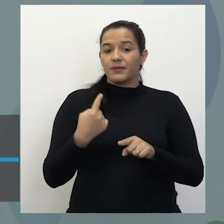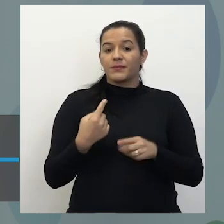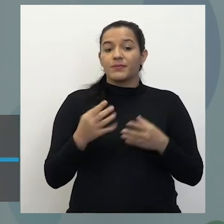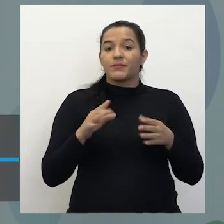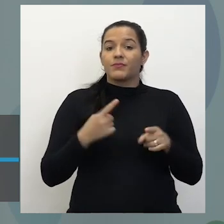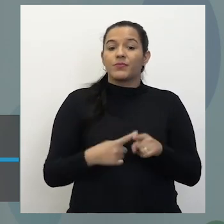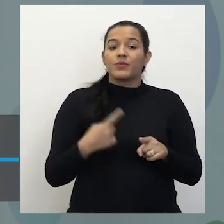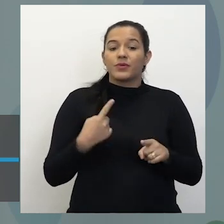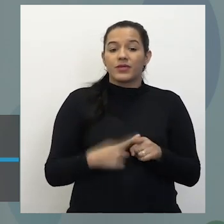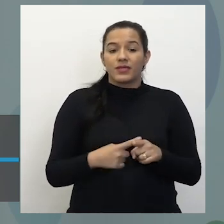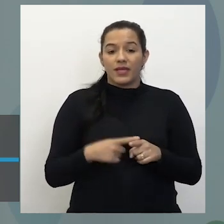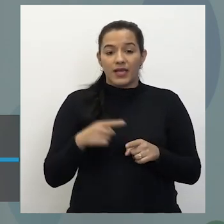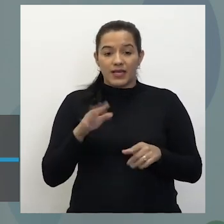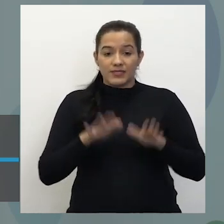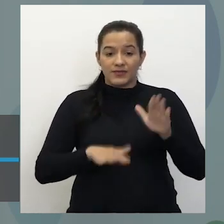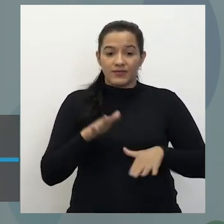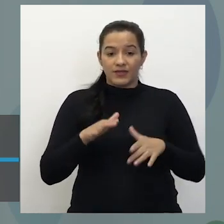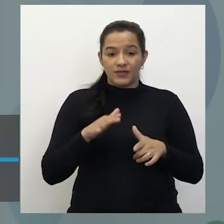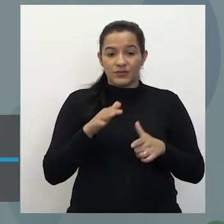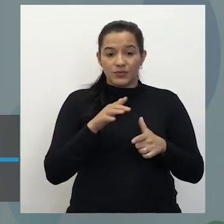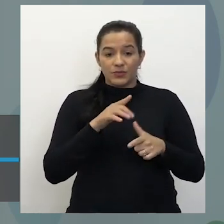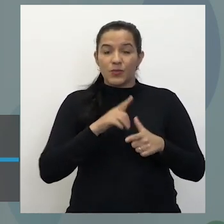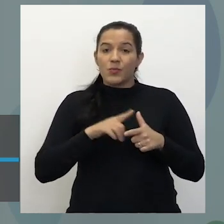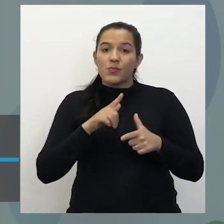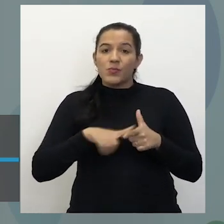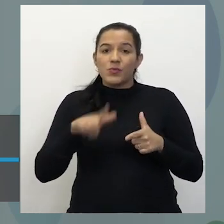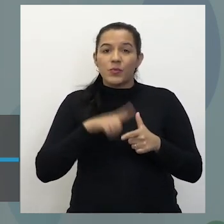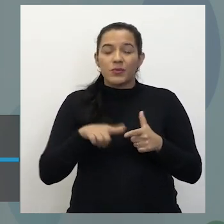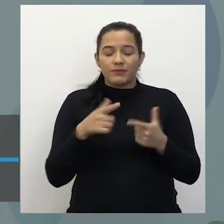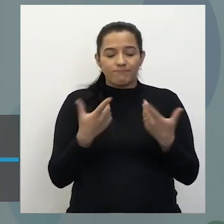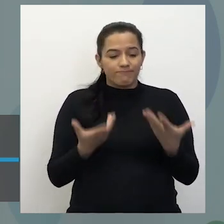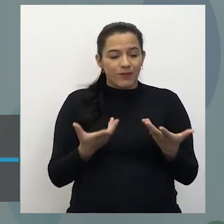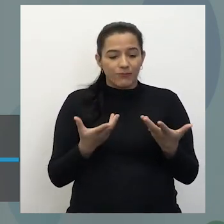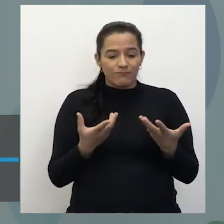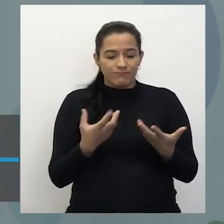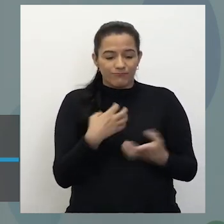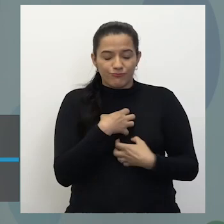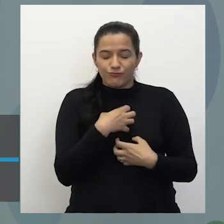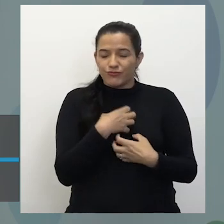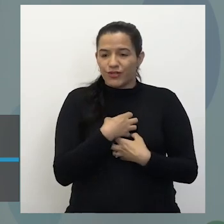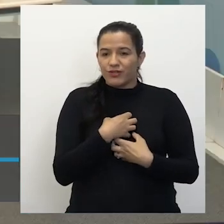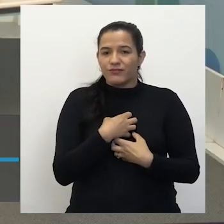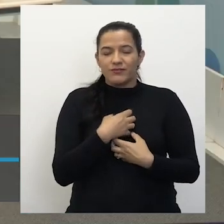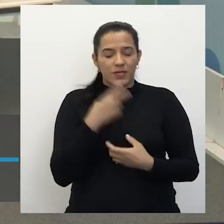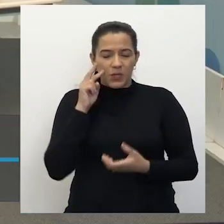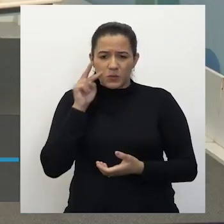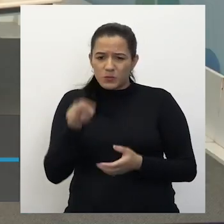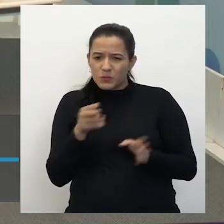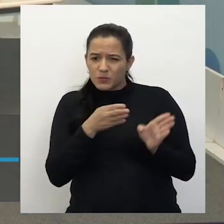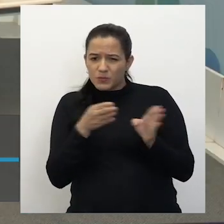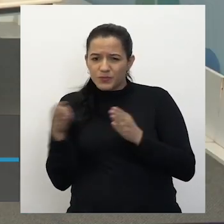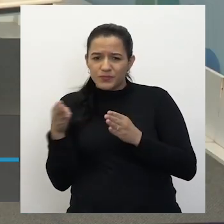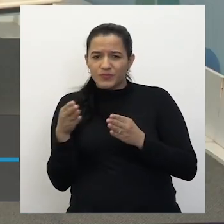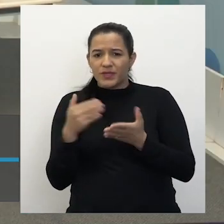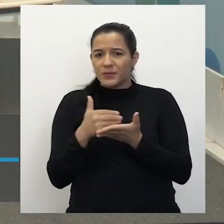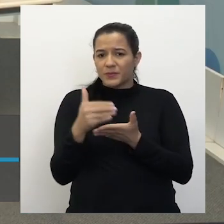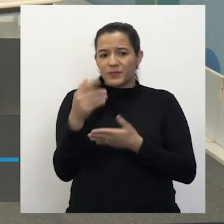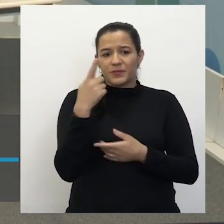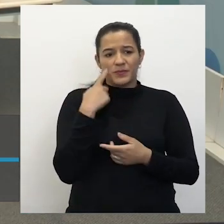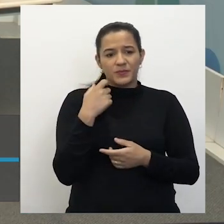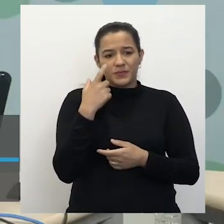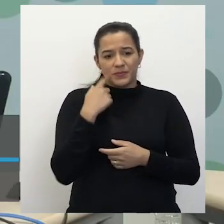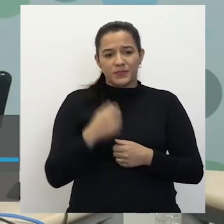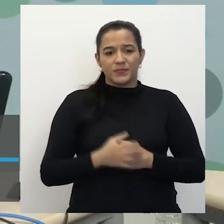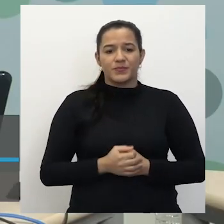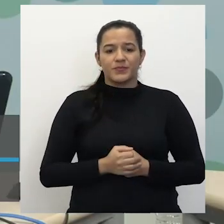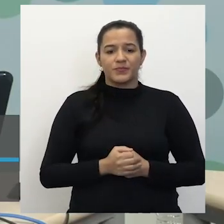passar aquele problema para o cinema. Ficou tão delicado, tão bonito, que levou às lágrimas. Gente, esse negócio dos alunos procurarem a gente no Instagram,